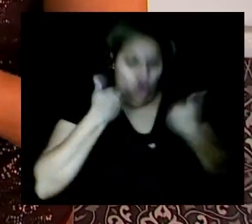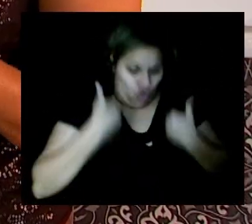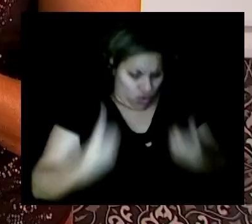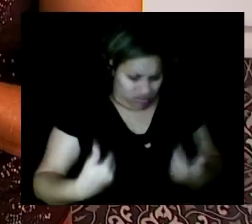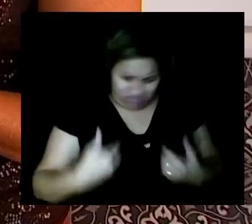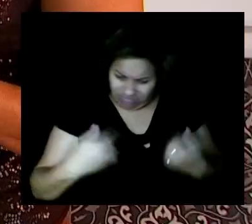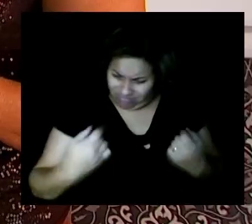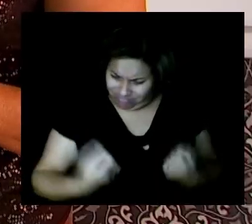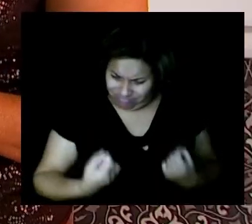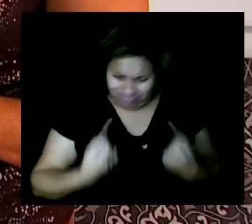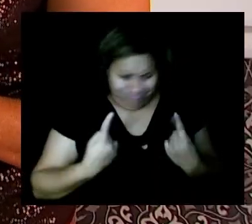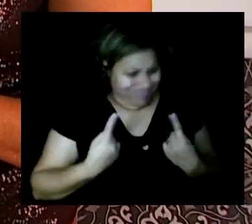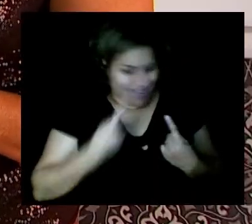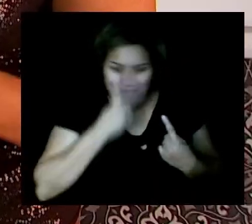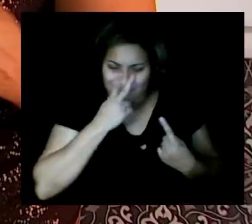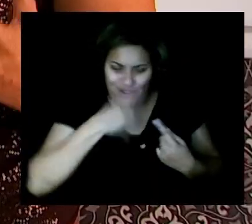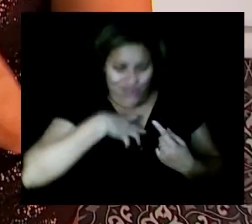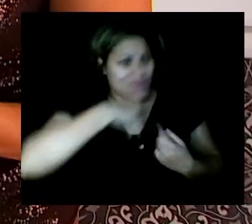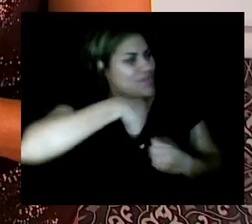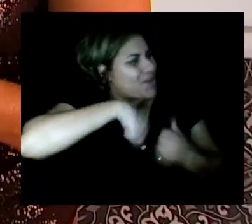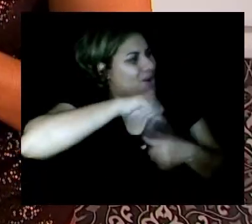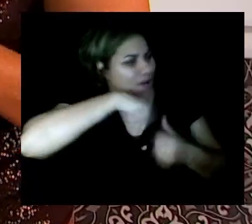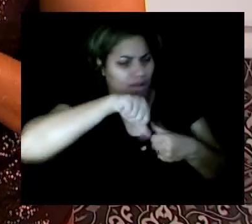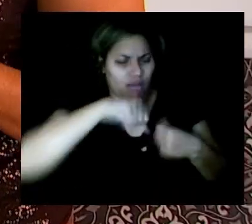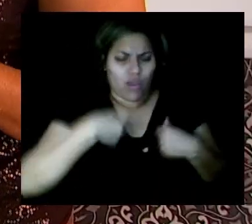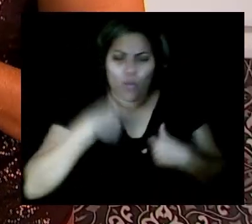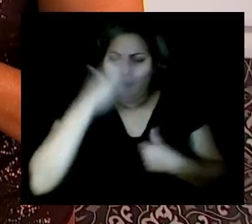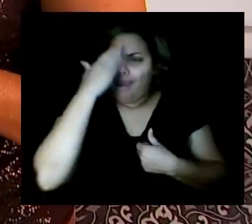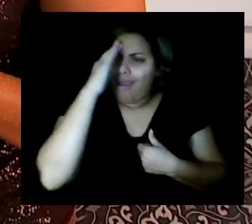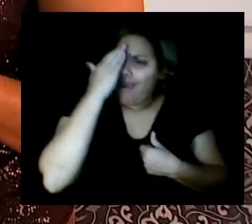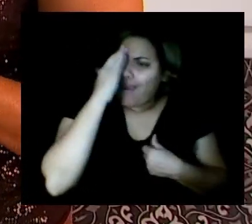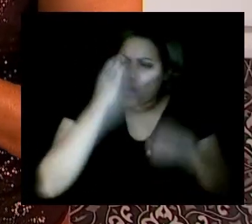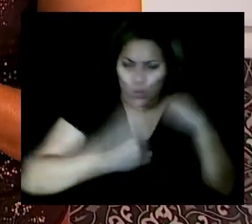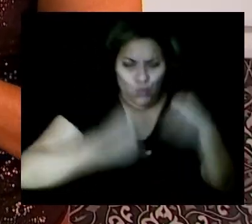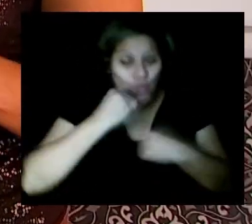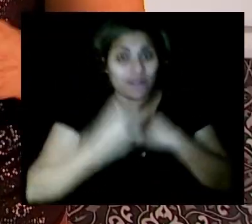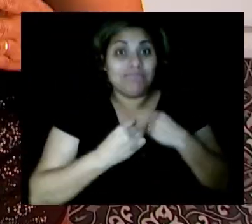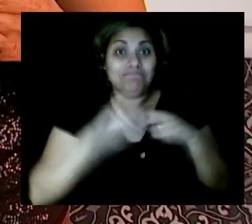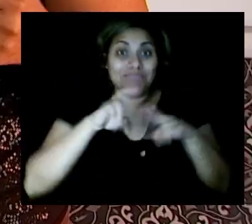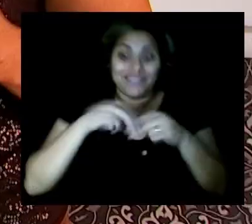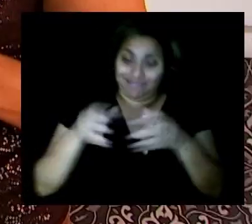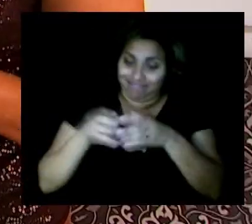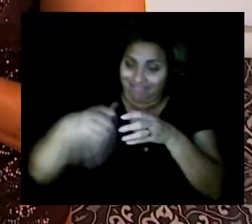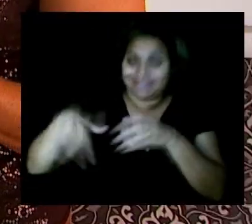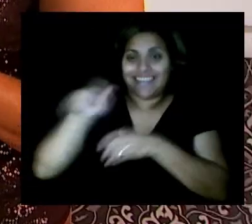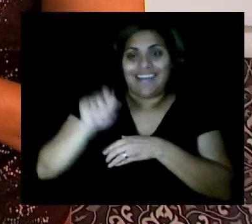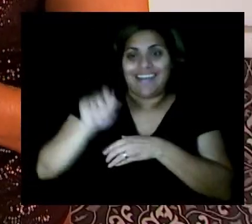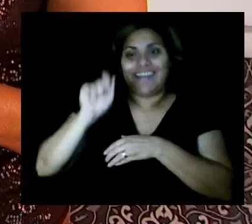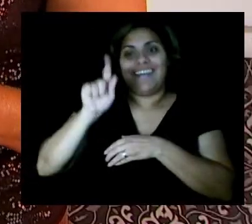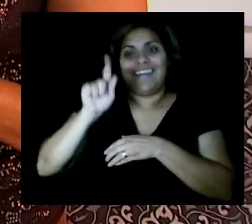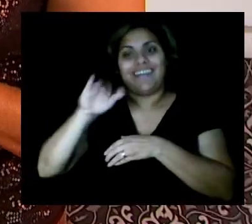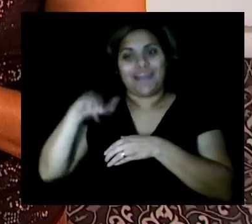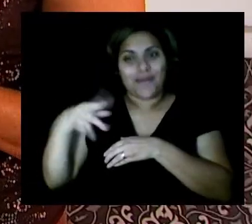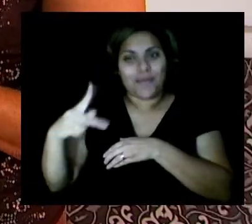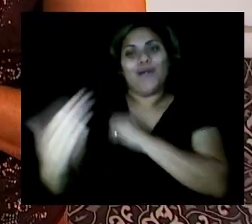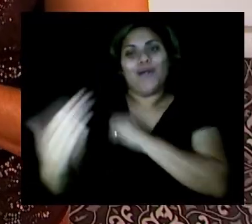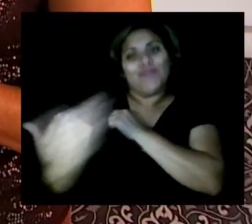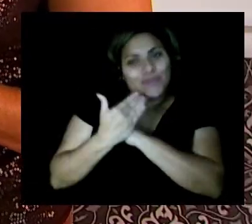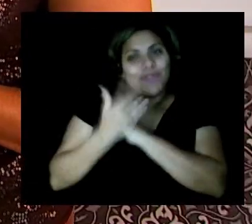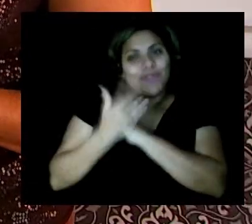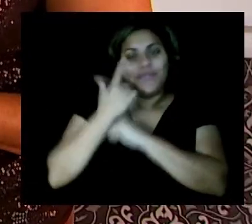saber compreender e entender. Então a Dacamp, ela nos ajuda a dar esse suporte para que a gente